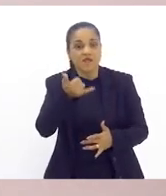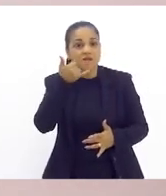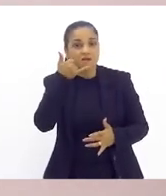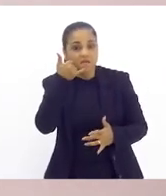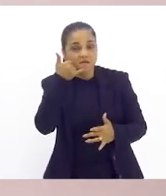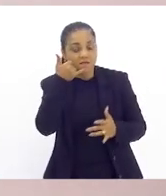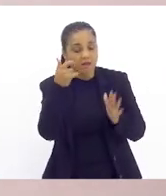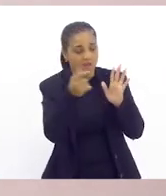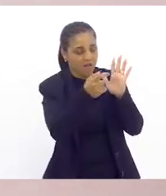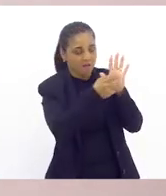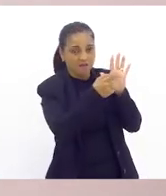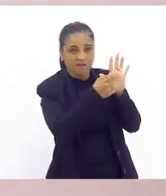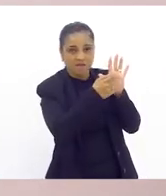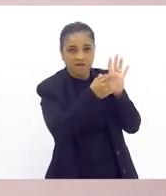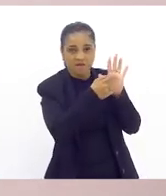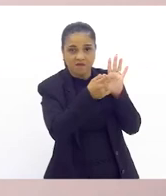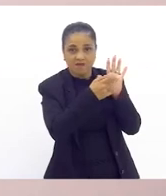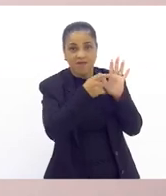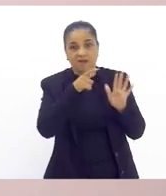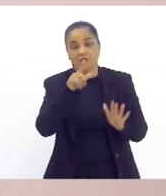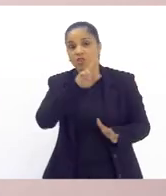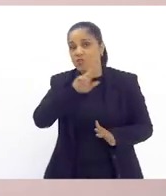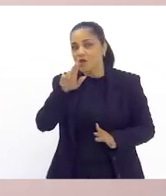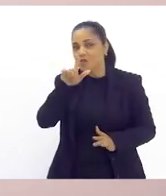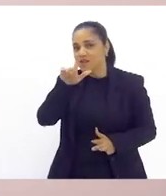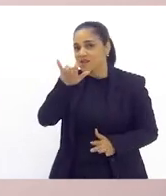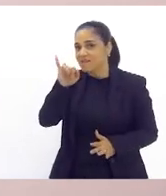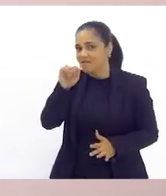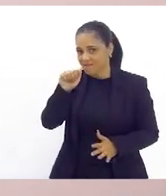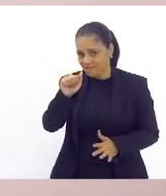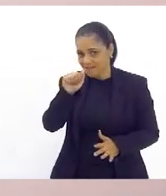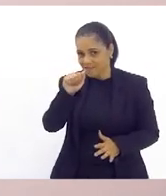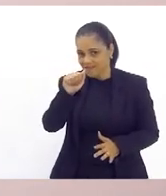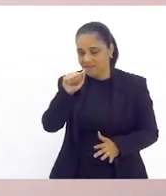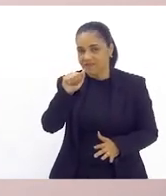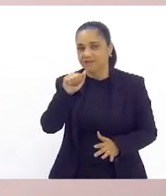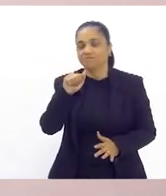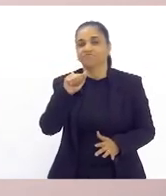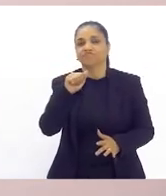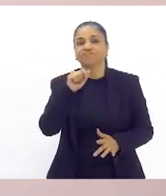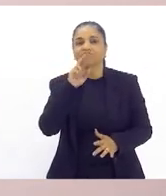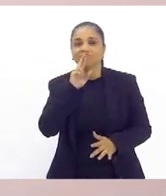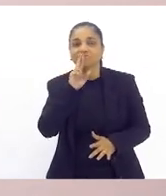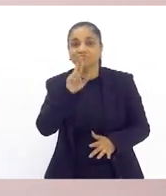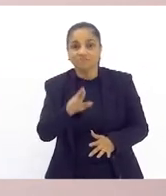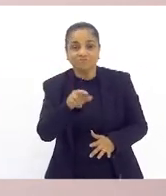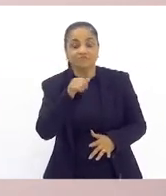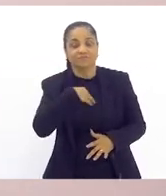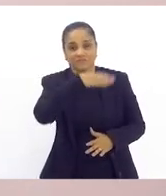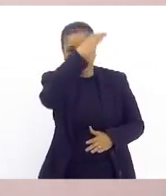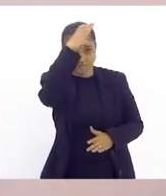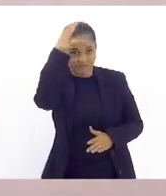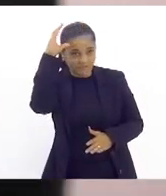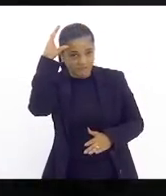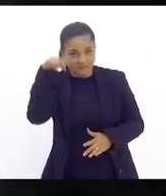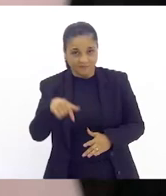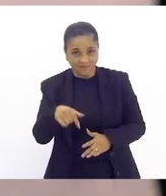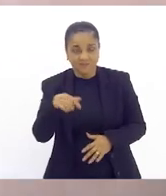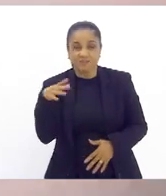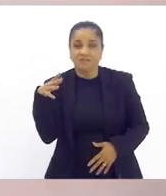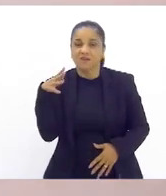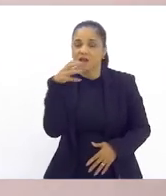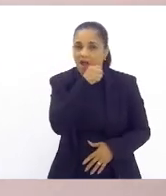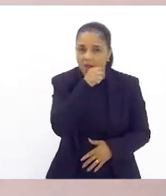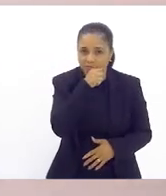obviamente ela presta uma série de serviços de atendimento ao consumidor para que ele possa é buscar